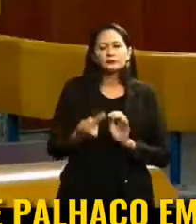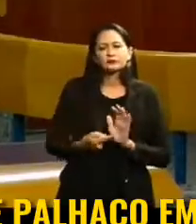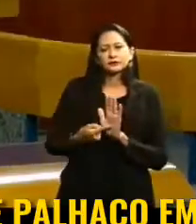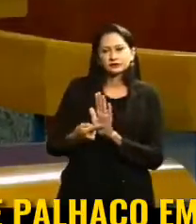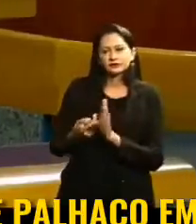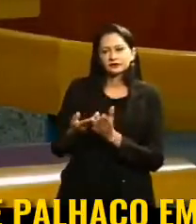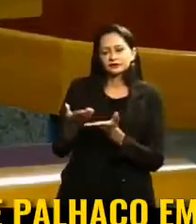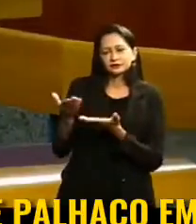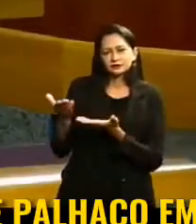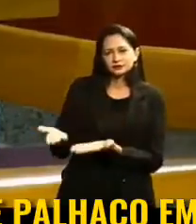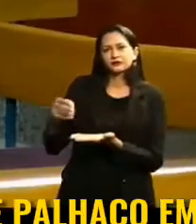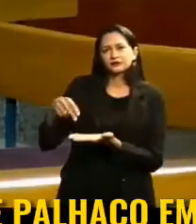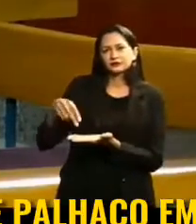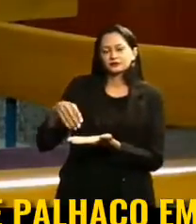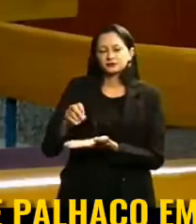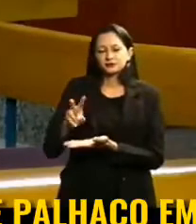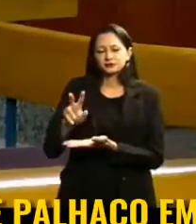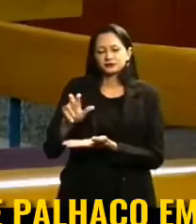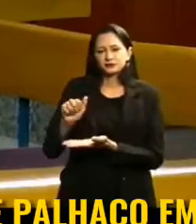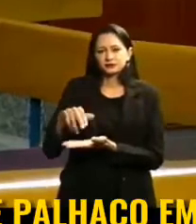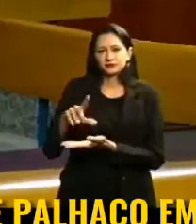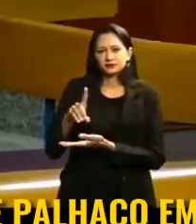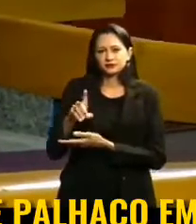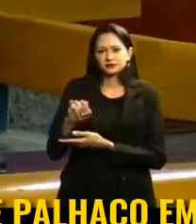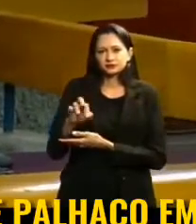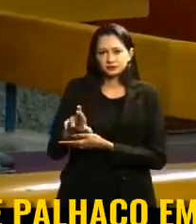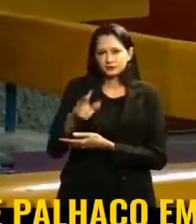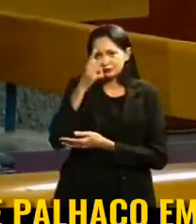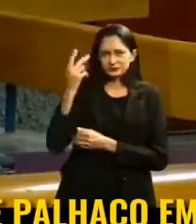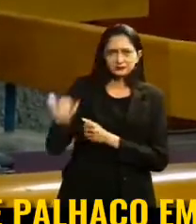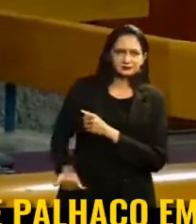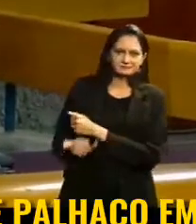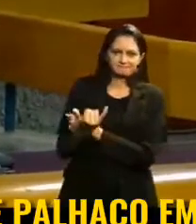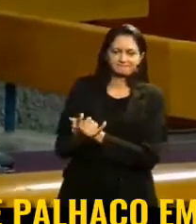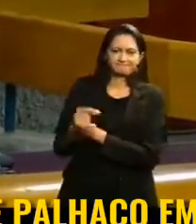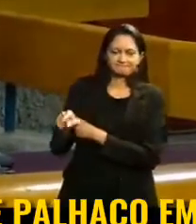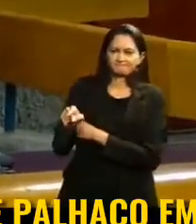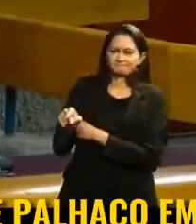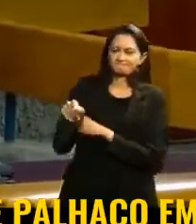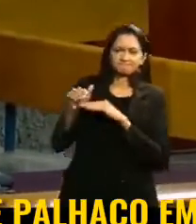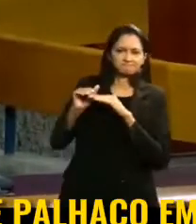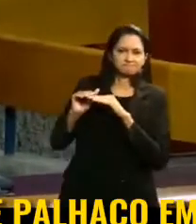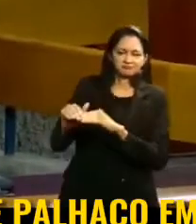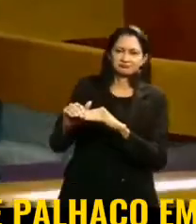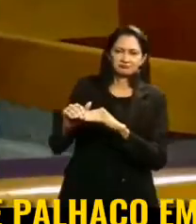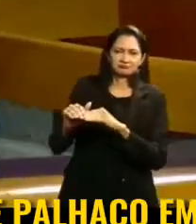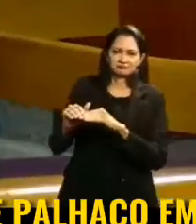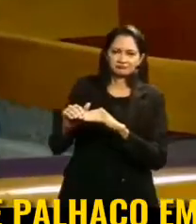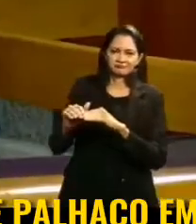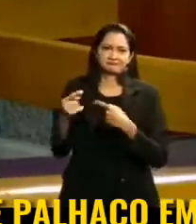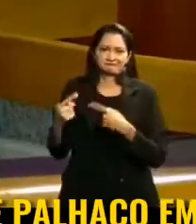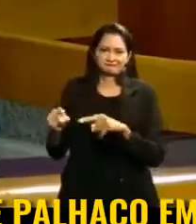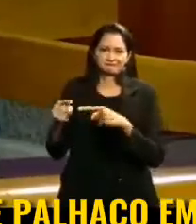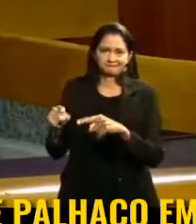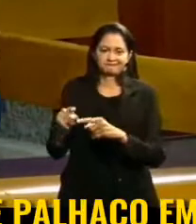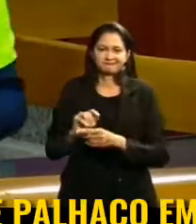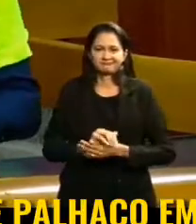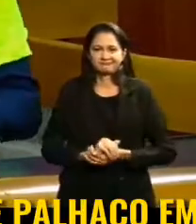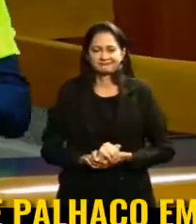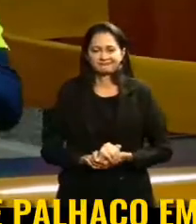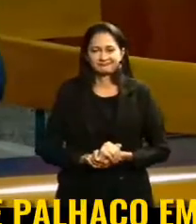vereador Sargento Novandi, no qual foi enganado, traído, humilhado e feito de palhaço.